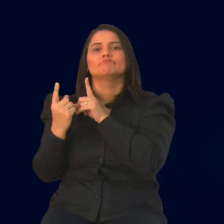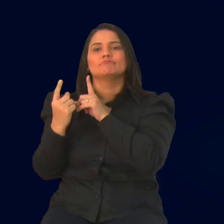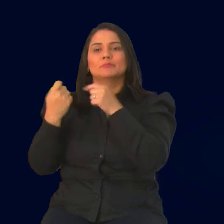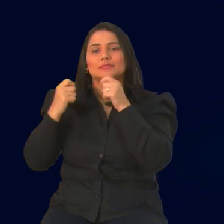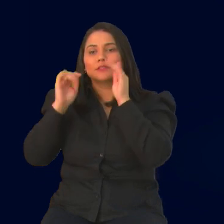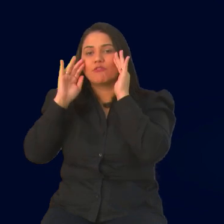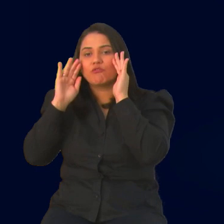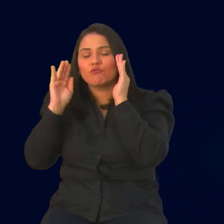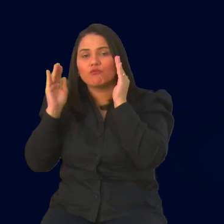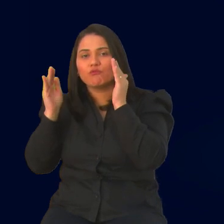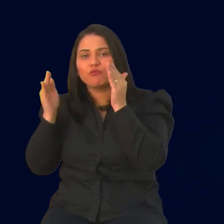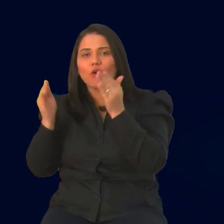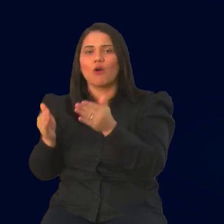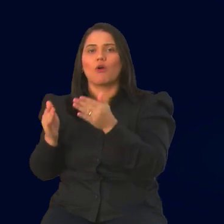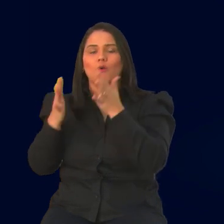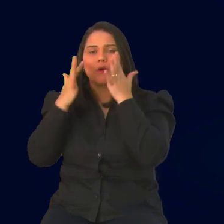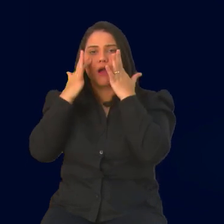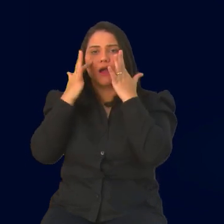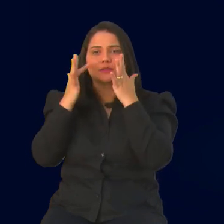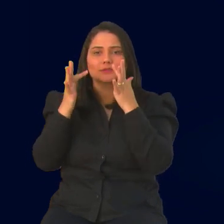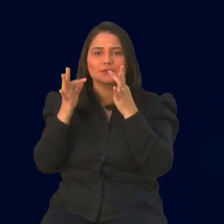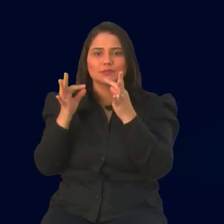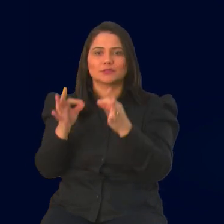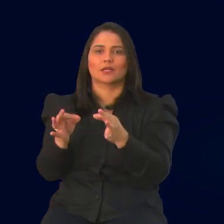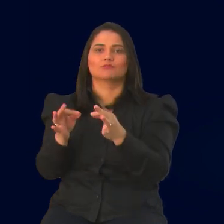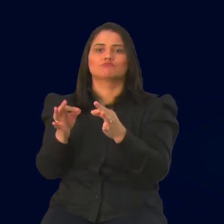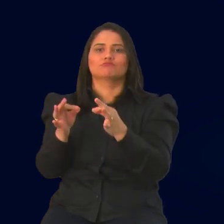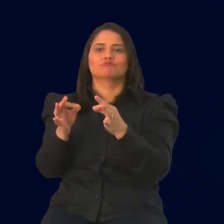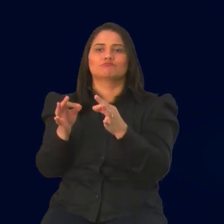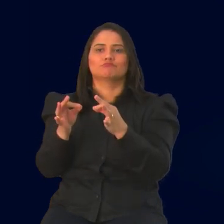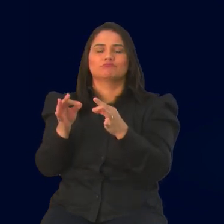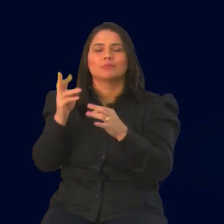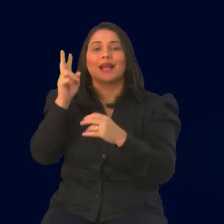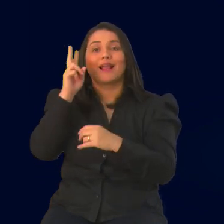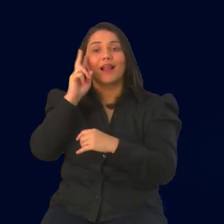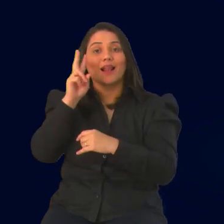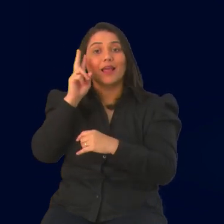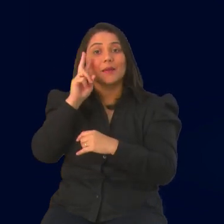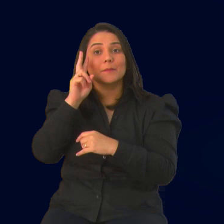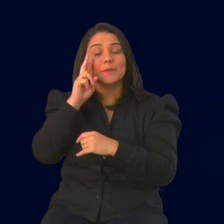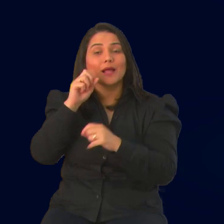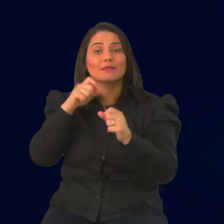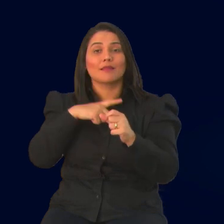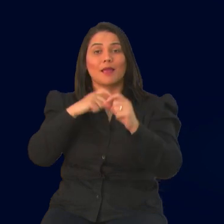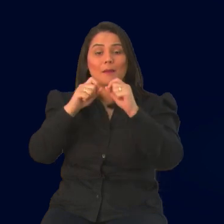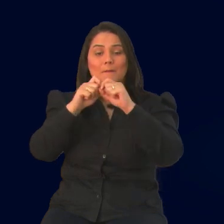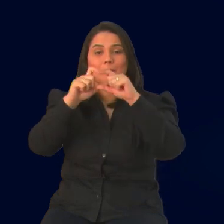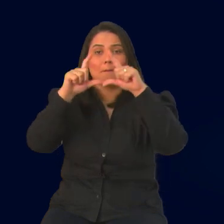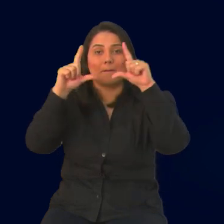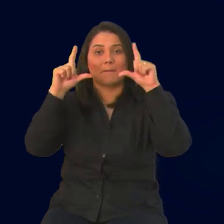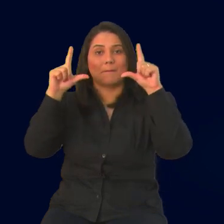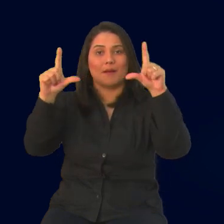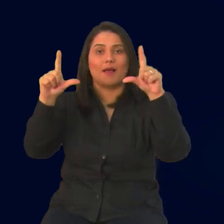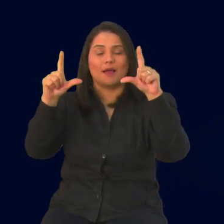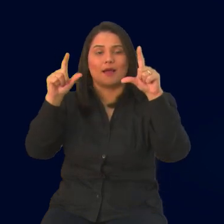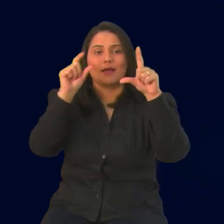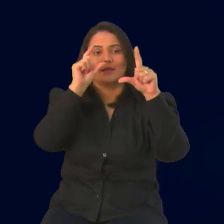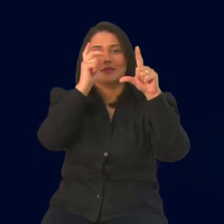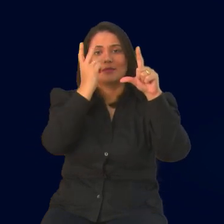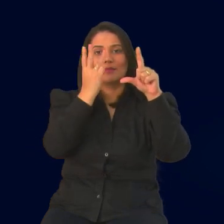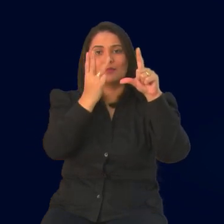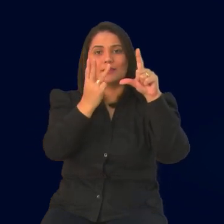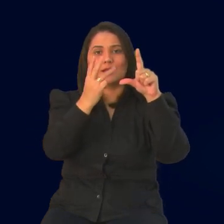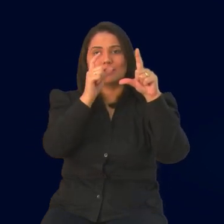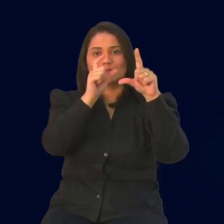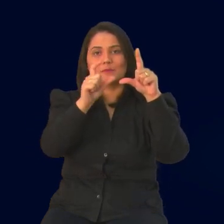foco, atenção. Lembrar daquela placa com três palavras sábias que tem nos trilhos do